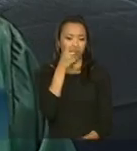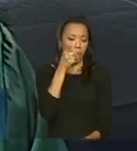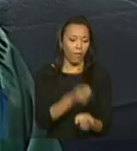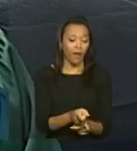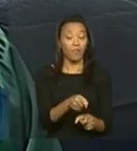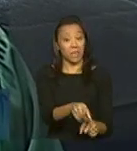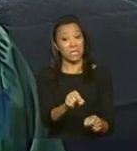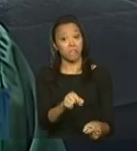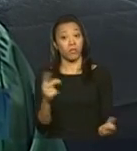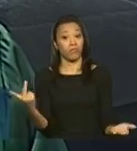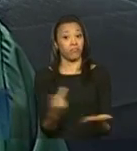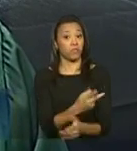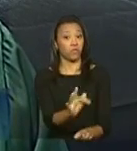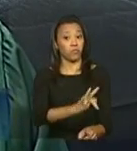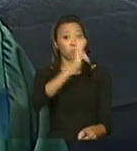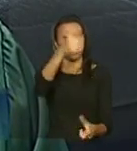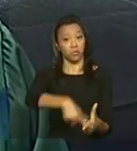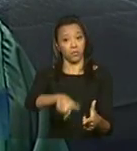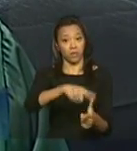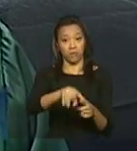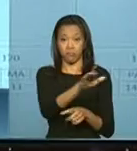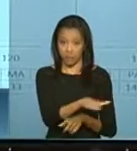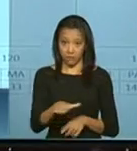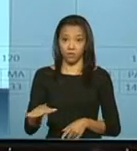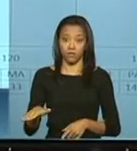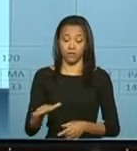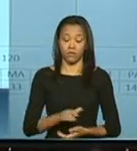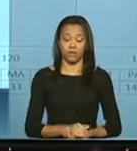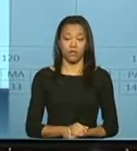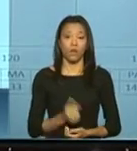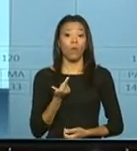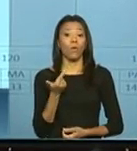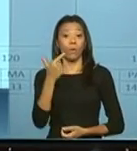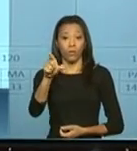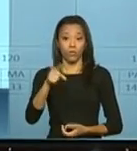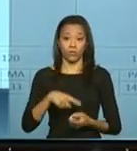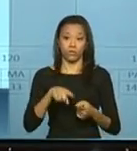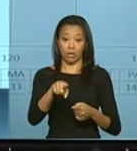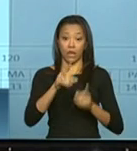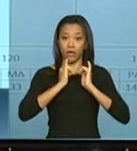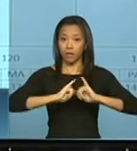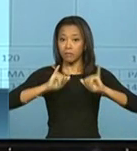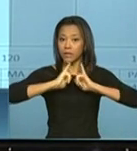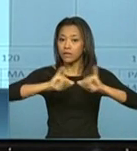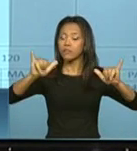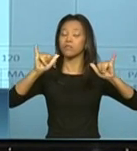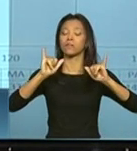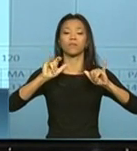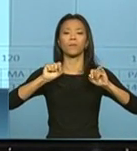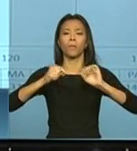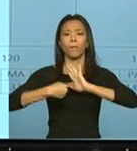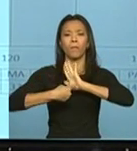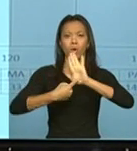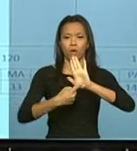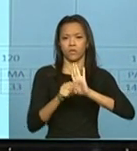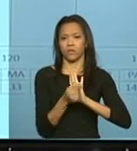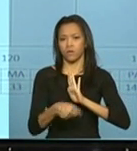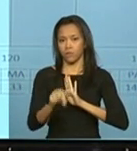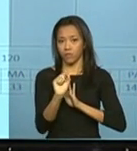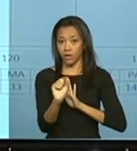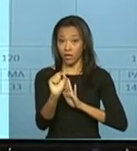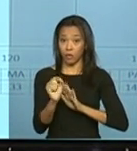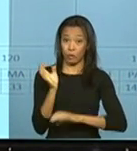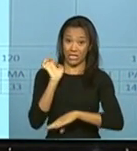vida dessas crianças. Próximo. Os casos novos da campanha, muito rapidamente, mostrar que o Pará foi o estado que